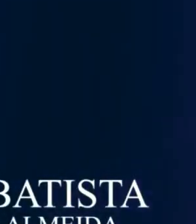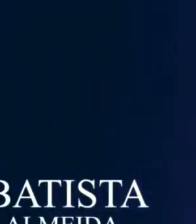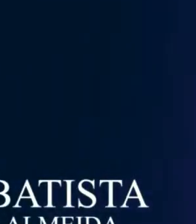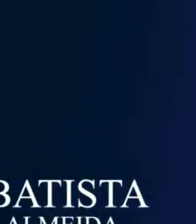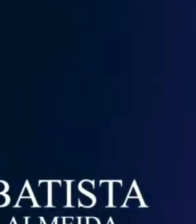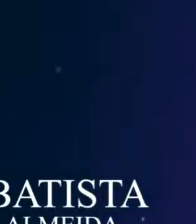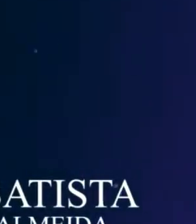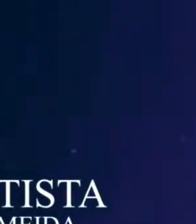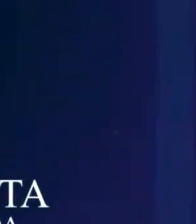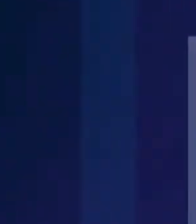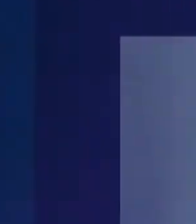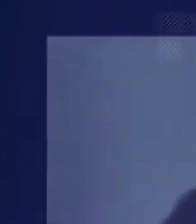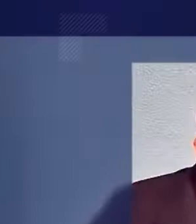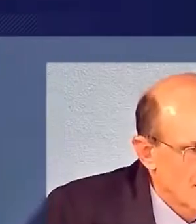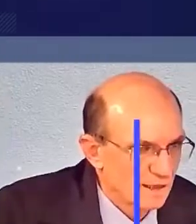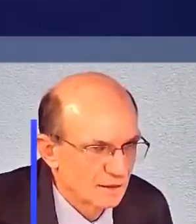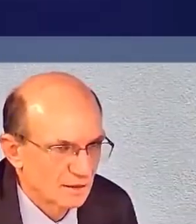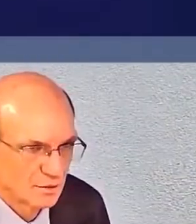E aí